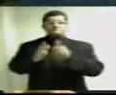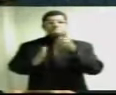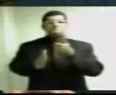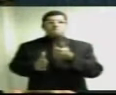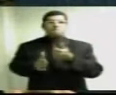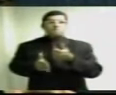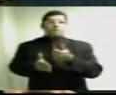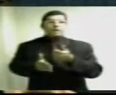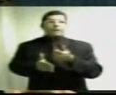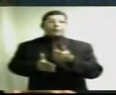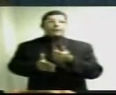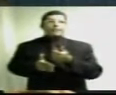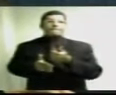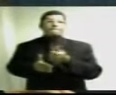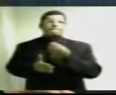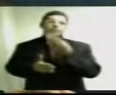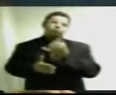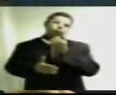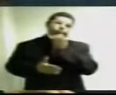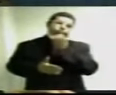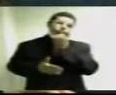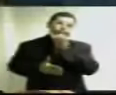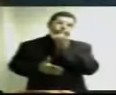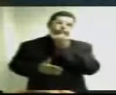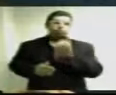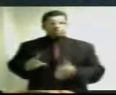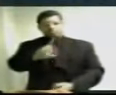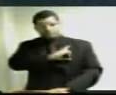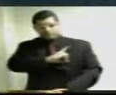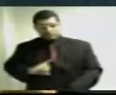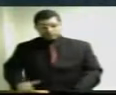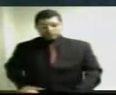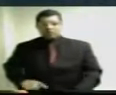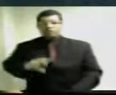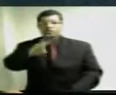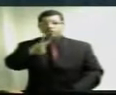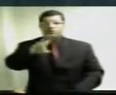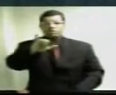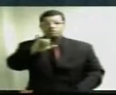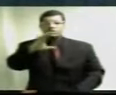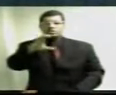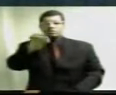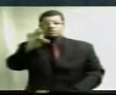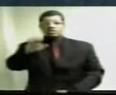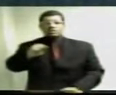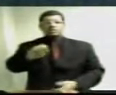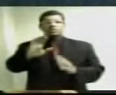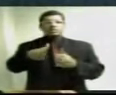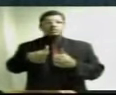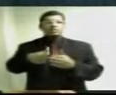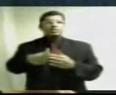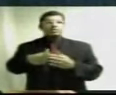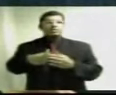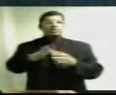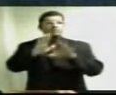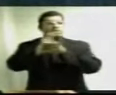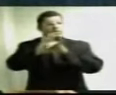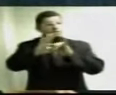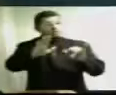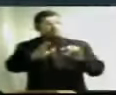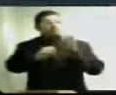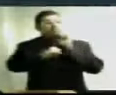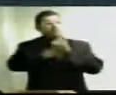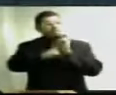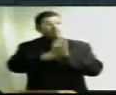prioridade. E infelizmente, deputado Vicente, já ouço Vossa Excelência, os